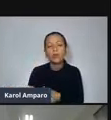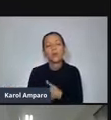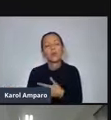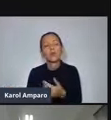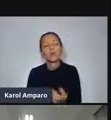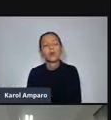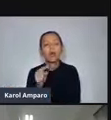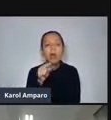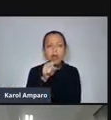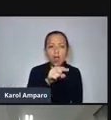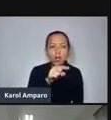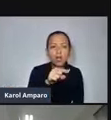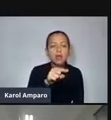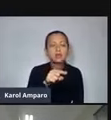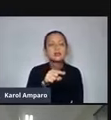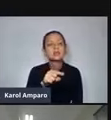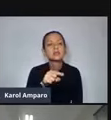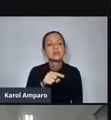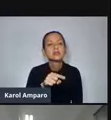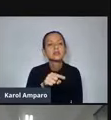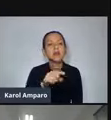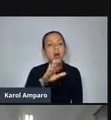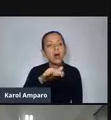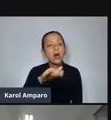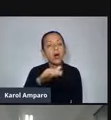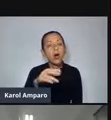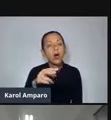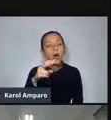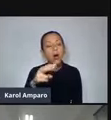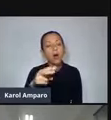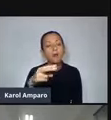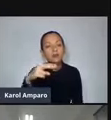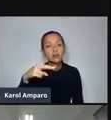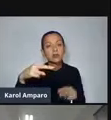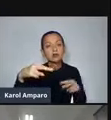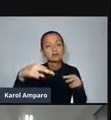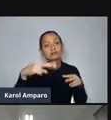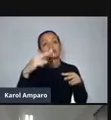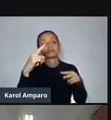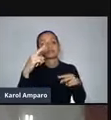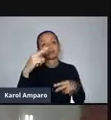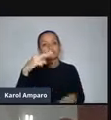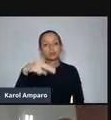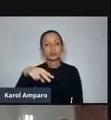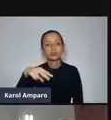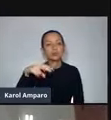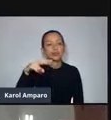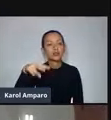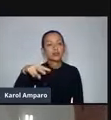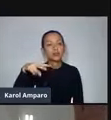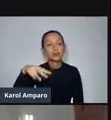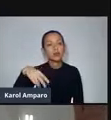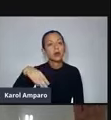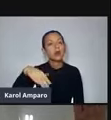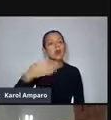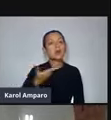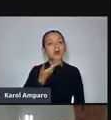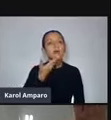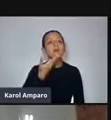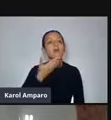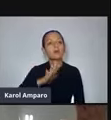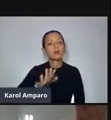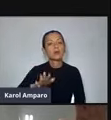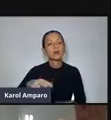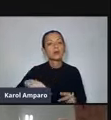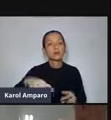aqui, eu falo, olha, levanta sua perna na altura da cintura, né, aí levanta na altura do rosto. Né, ou